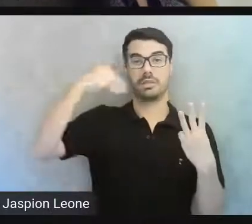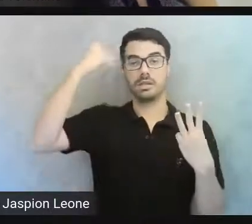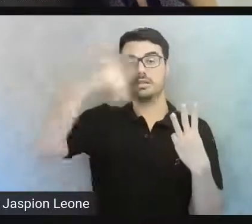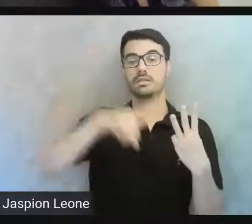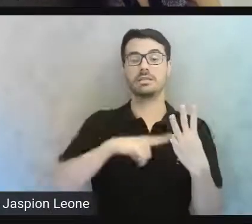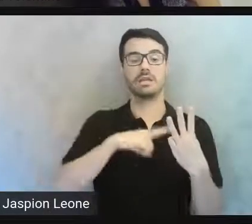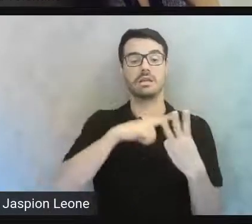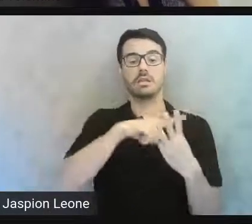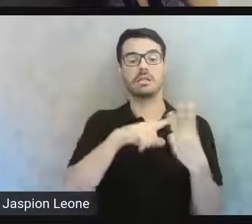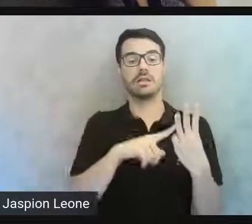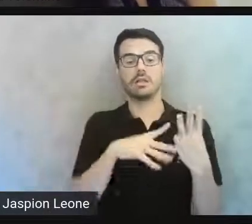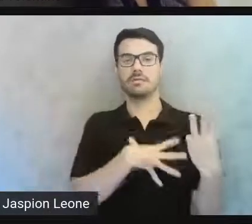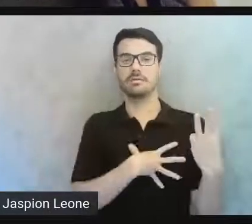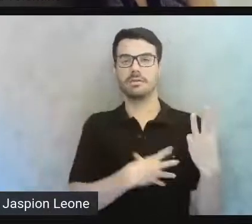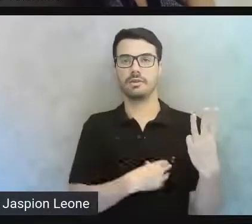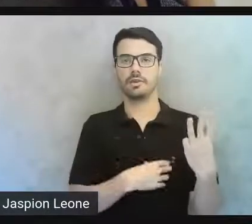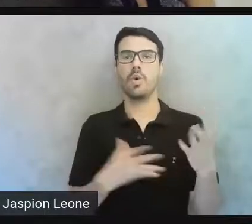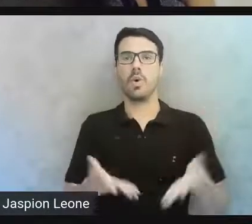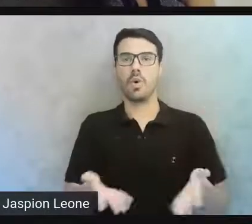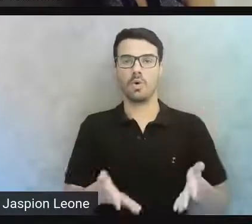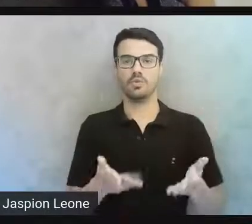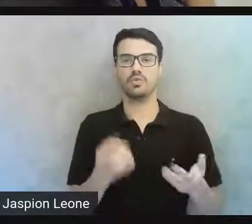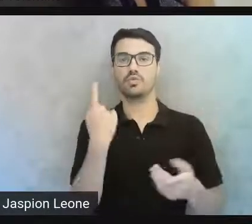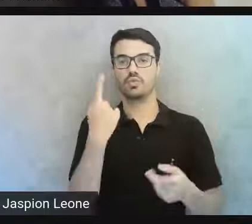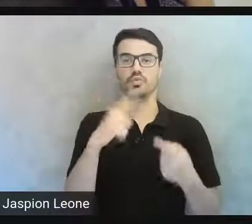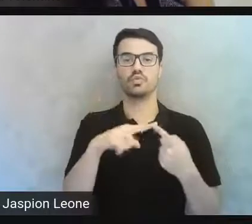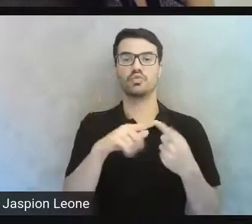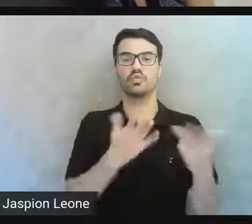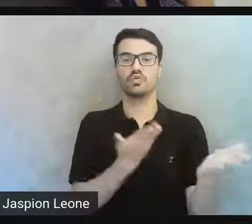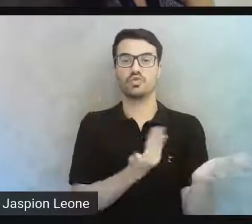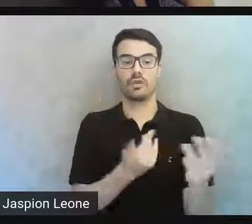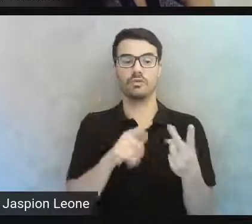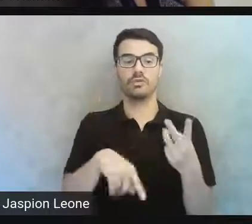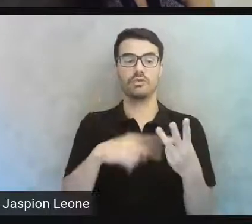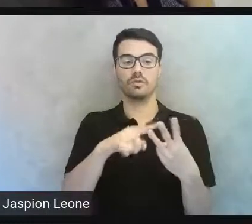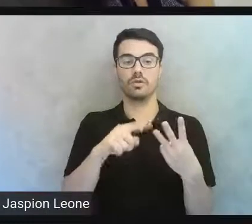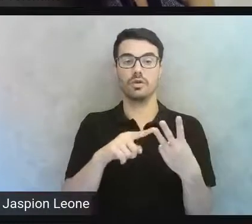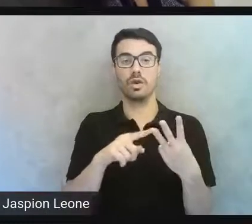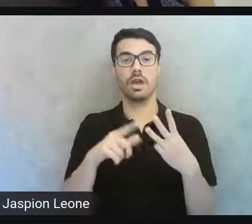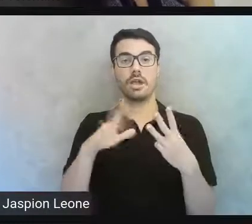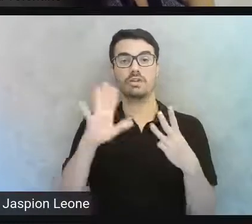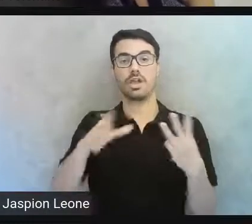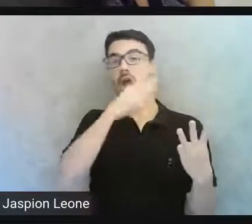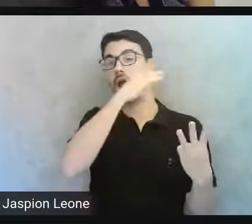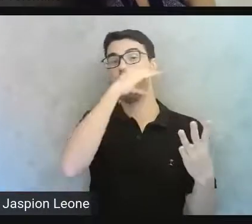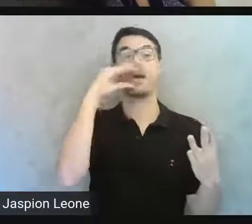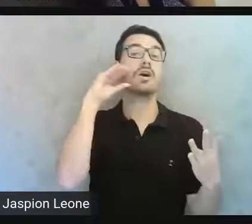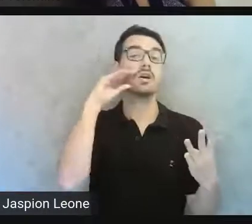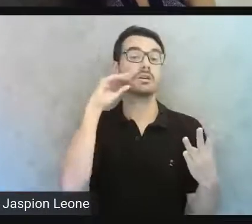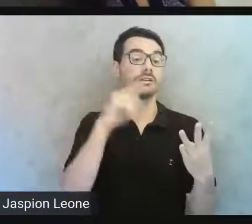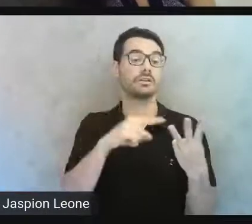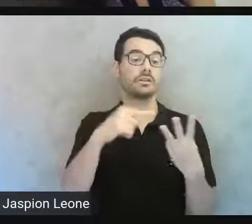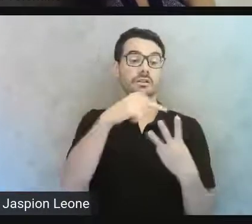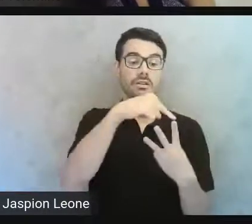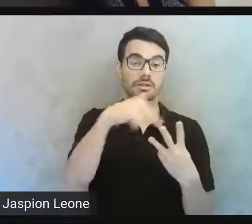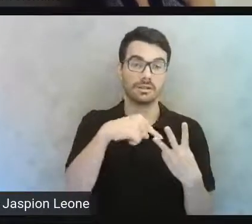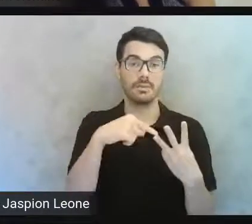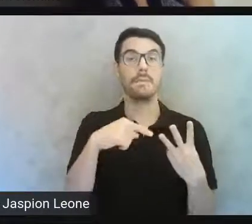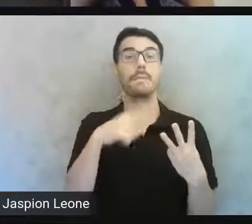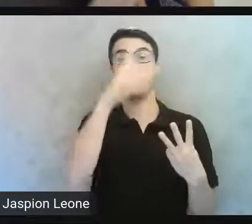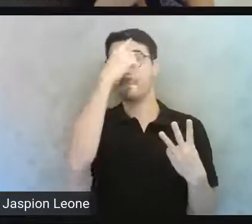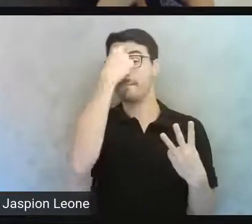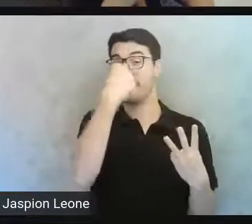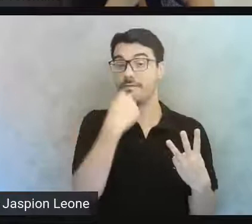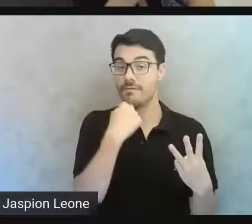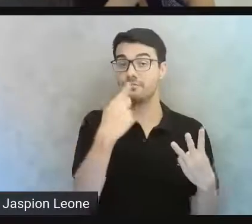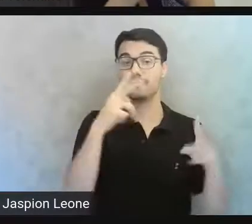filhos, hoje um jovem e 2 adolescentes. Então, desde pequenininho, e cada um tem um perfil diferente, tem essa ainda, né? E a gente vai